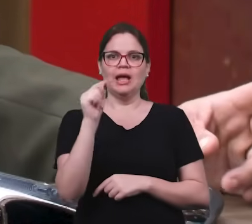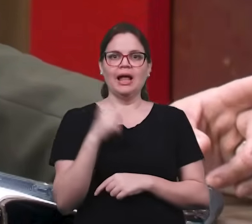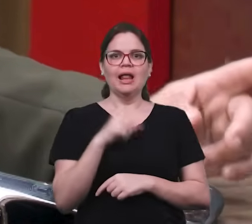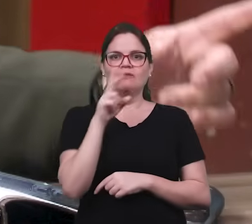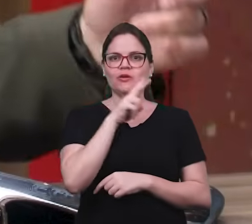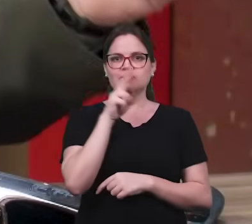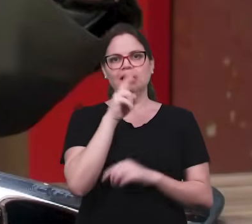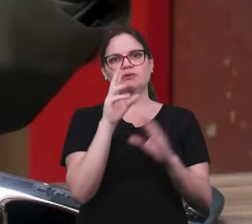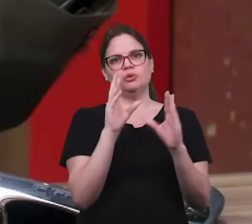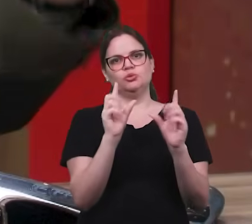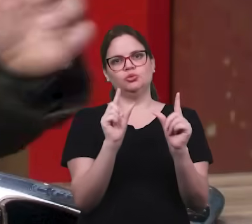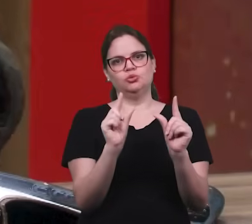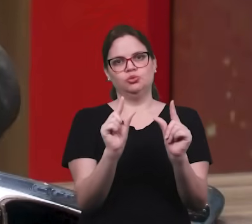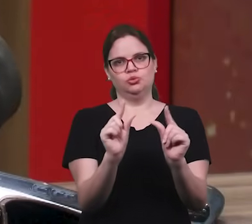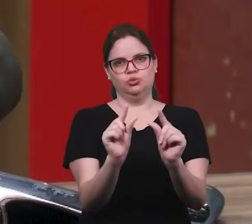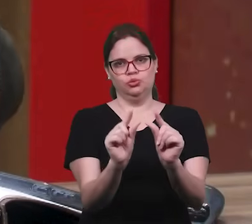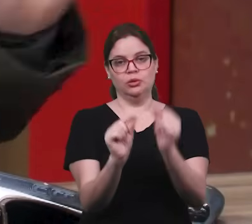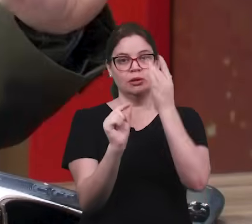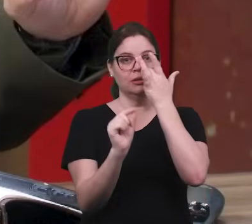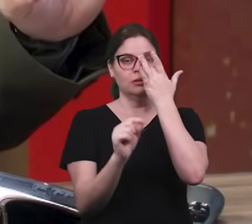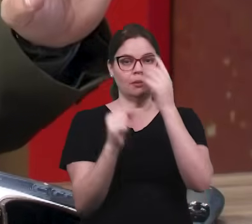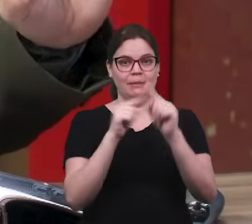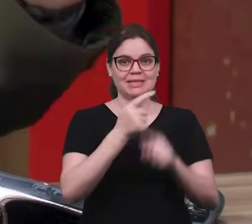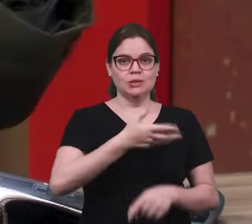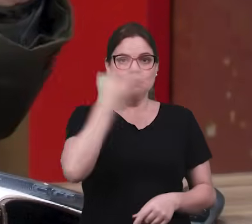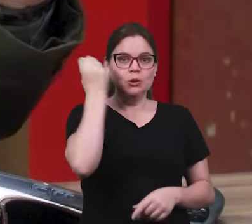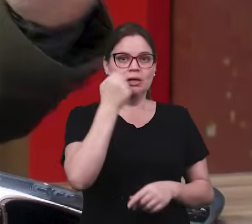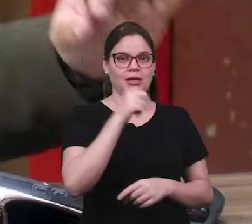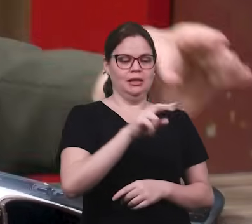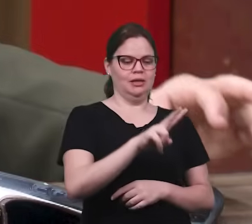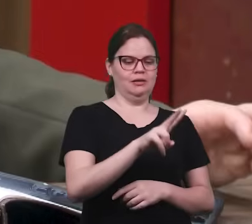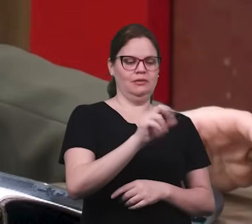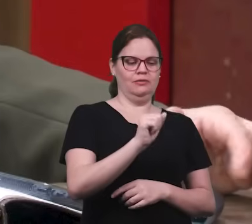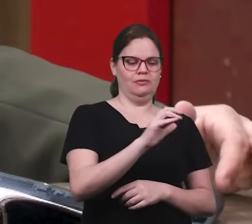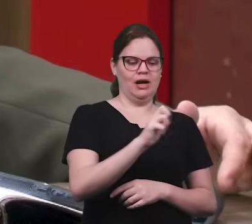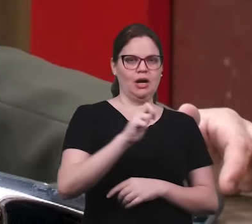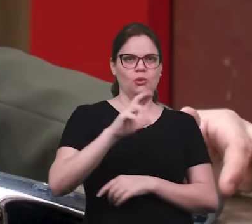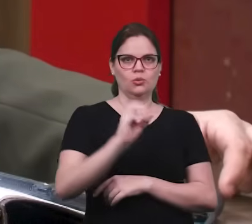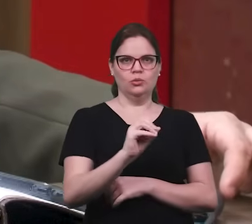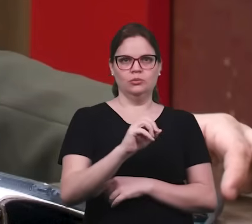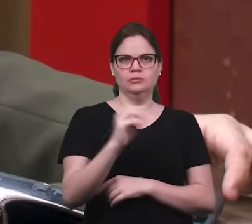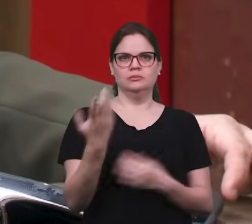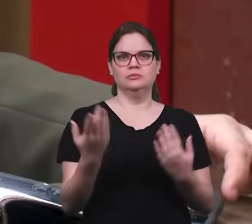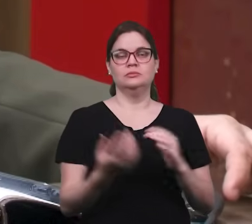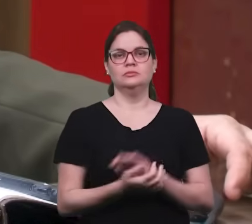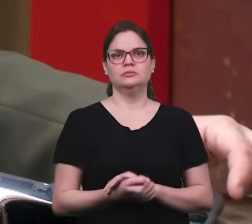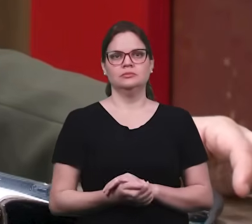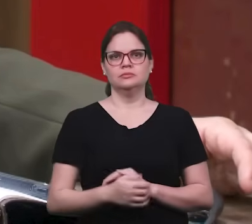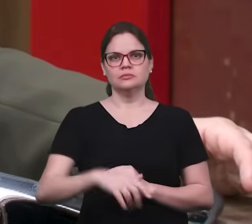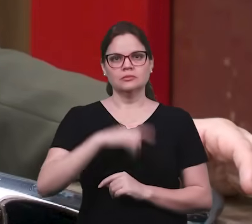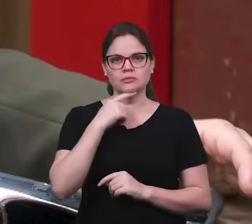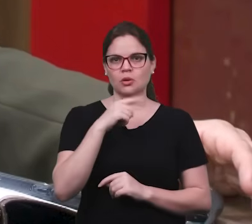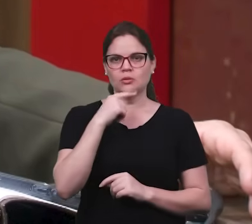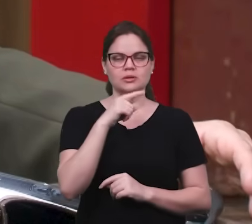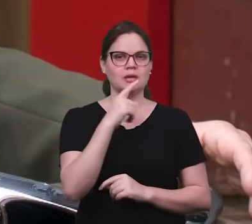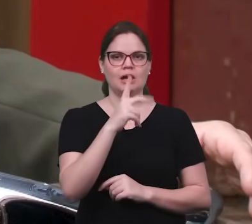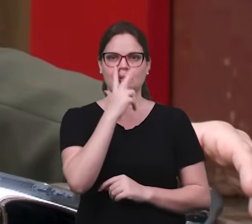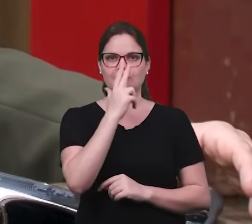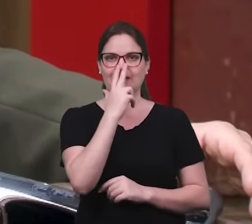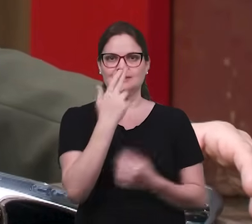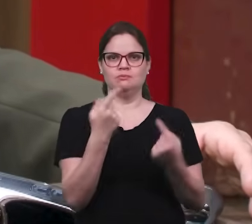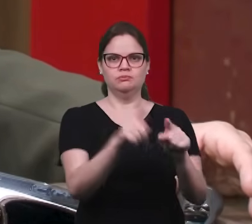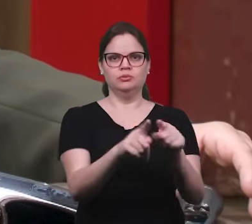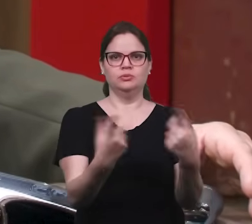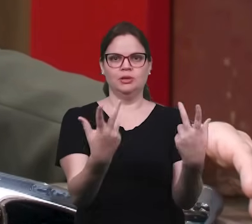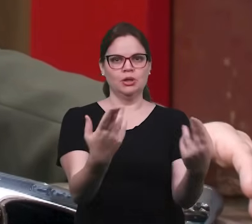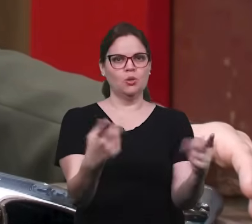velocidade. Então, ela é a velocidade mais rápida no vácuo. Nesse aspecto, a gente não consegue ultrapassar essa velocidade. Mas